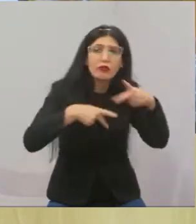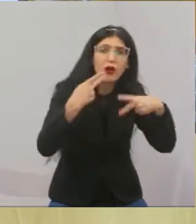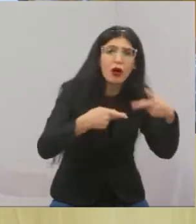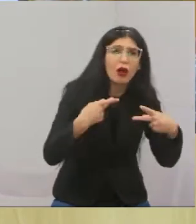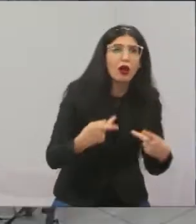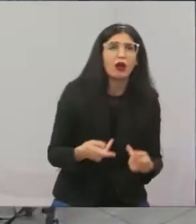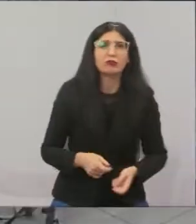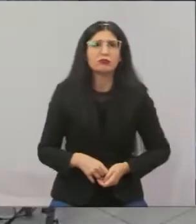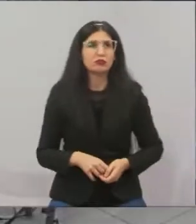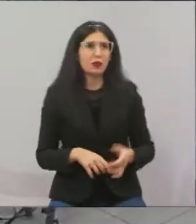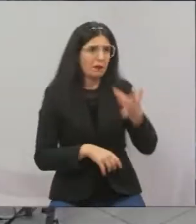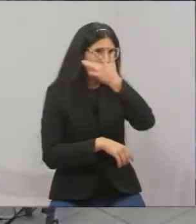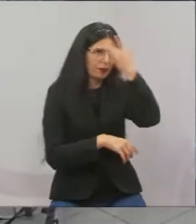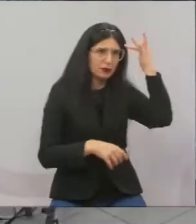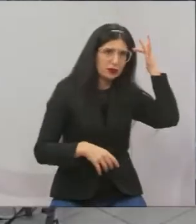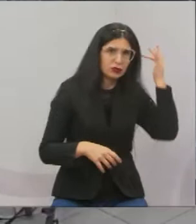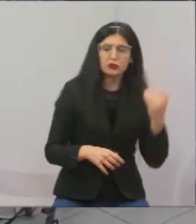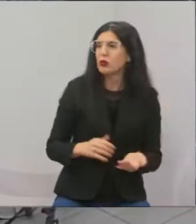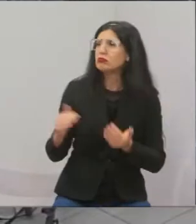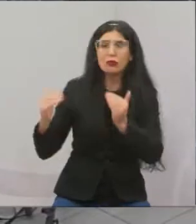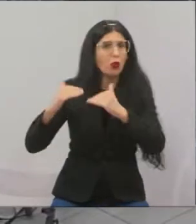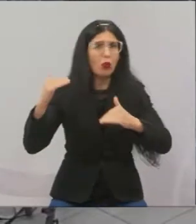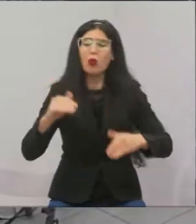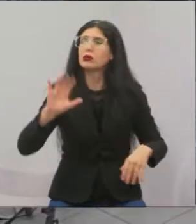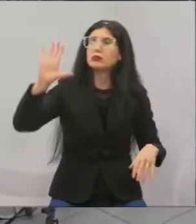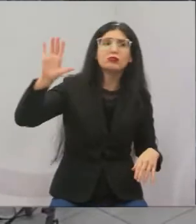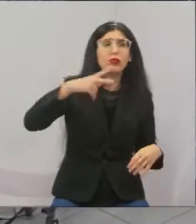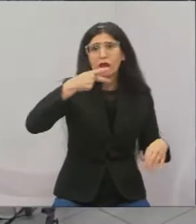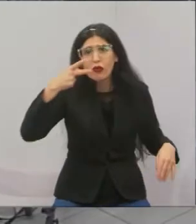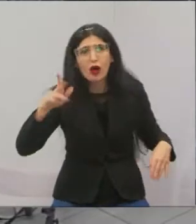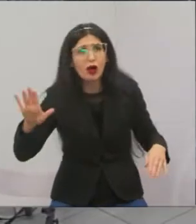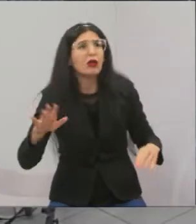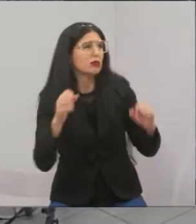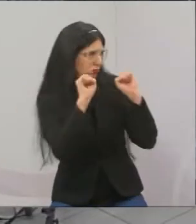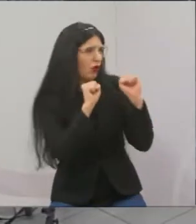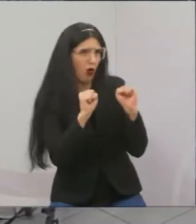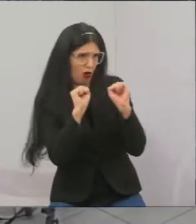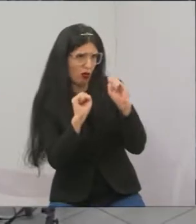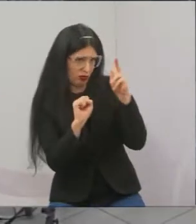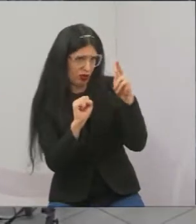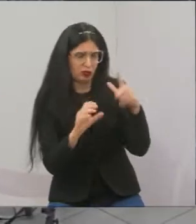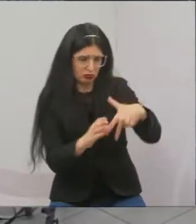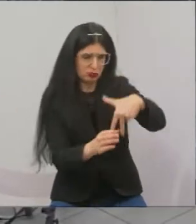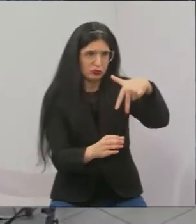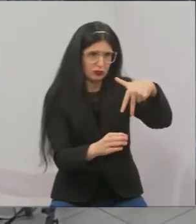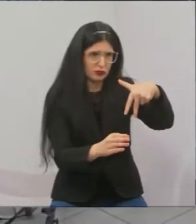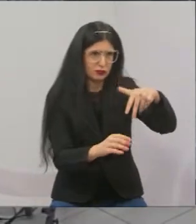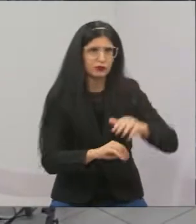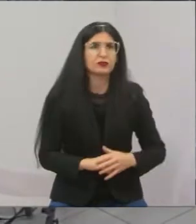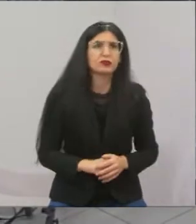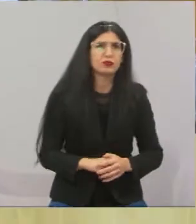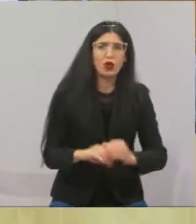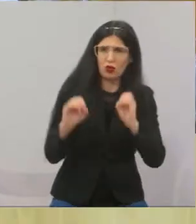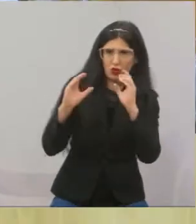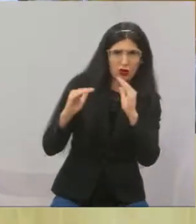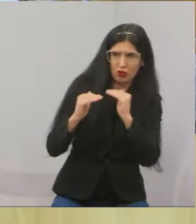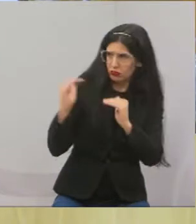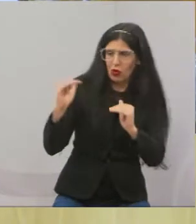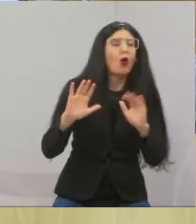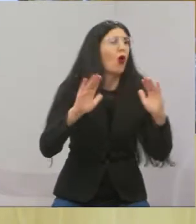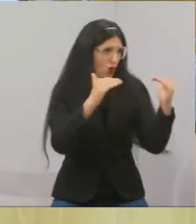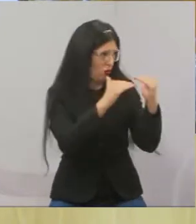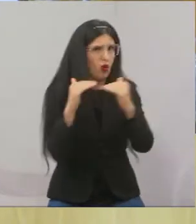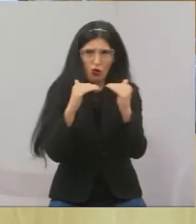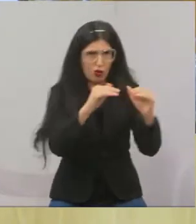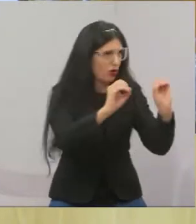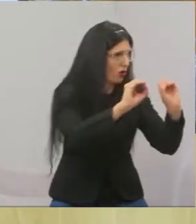alguma objeção para passarmos ao uso da tribuna a partir deste momento. Não havendo nenhuma objeção, convido a